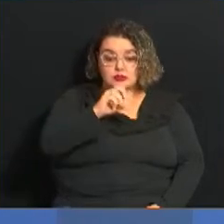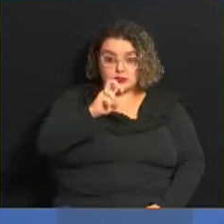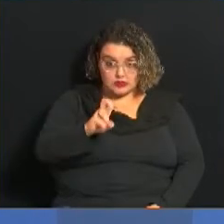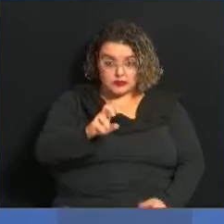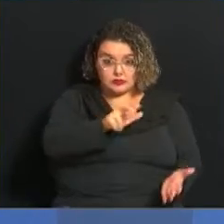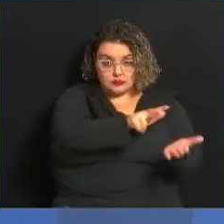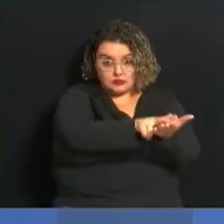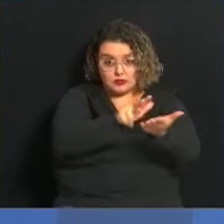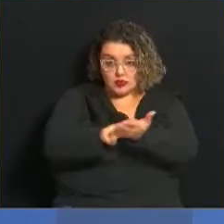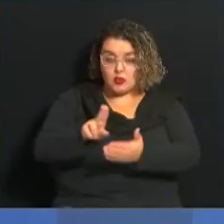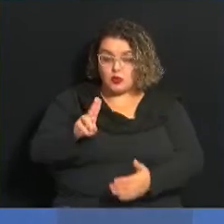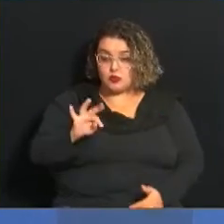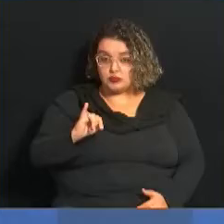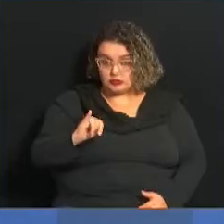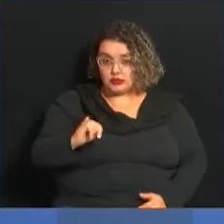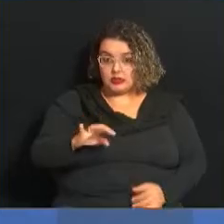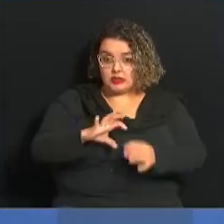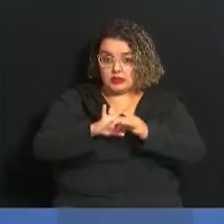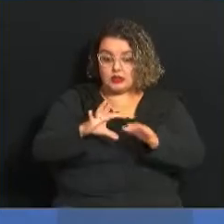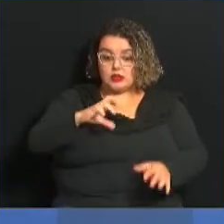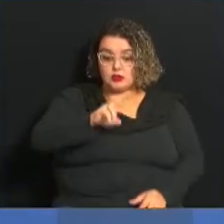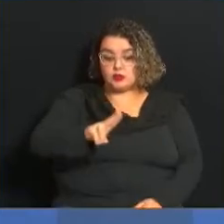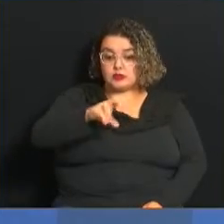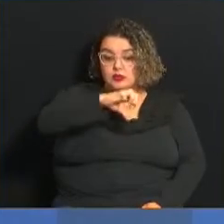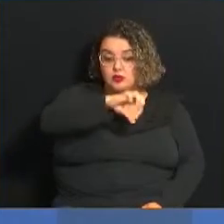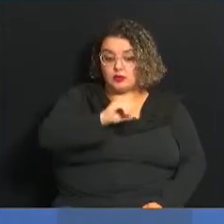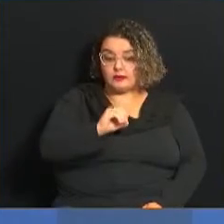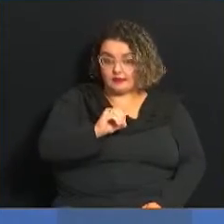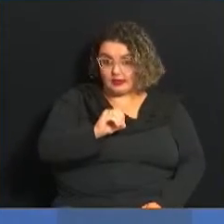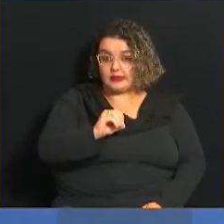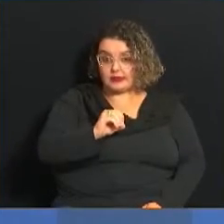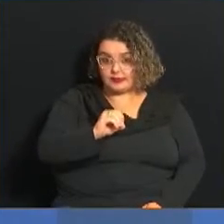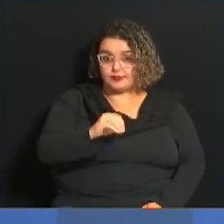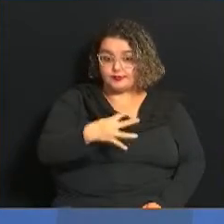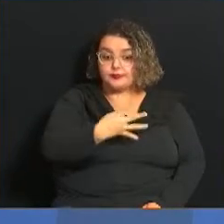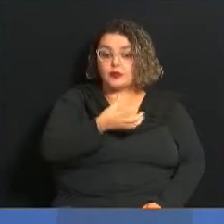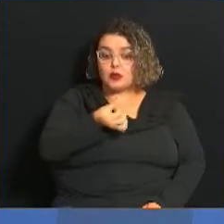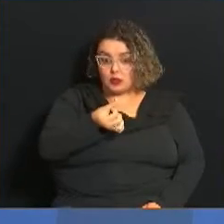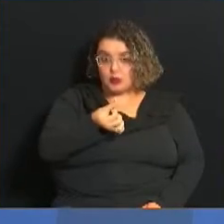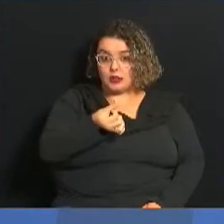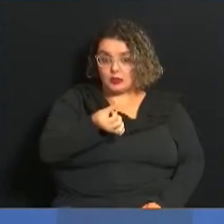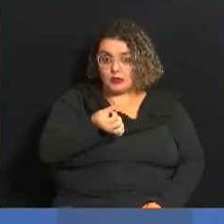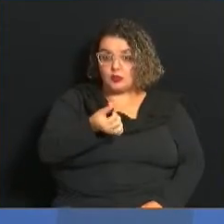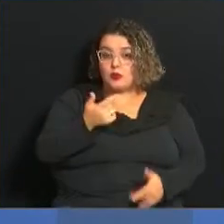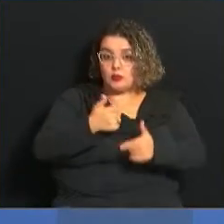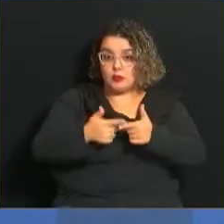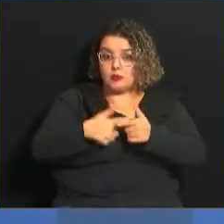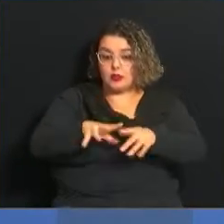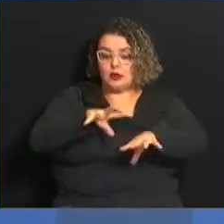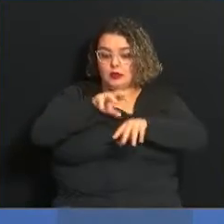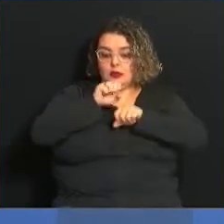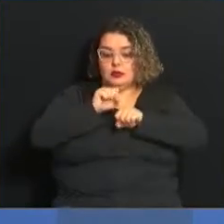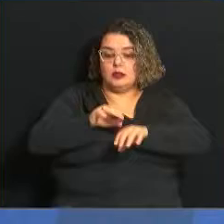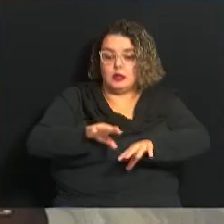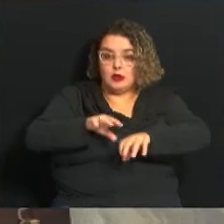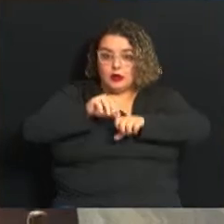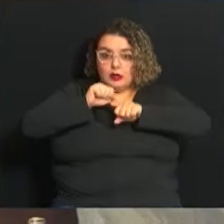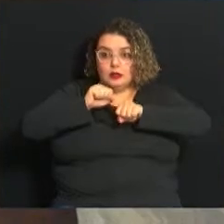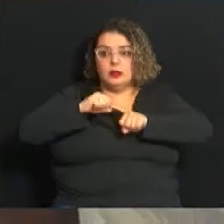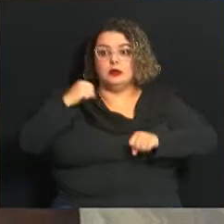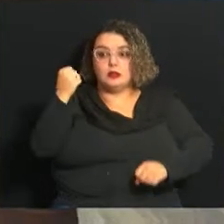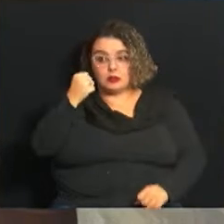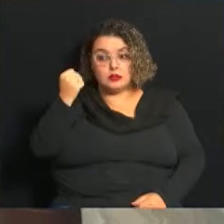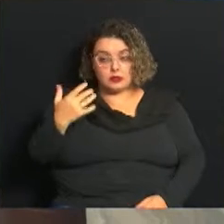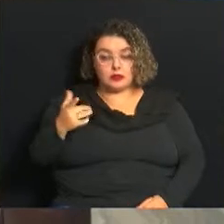UTI disponíveis, 90 ocupados, dos quais 46 estavam com síndromes respiratórias agudas graves. E a gente tem,